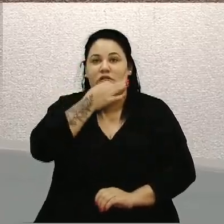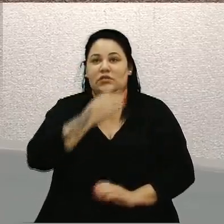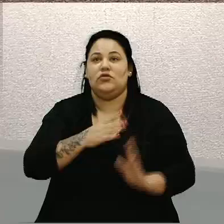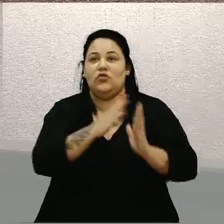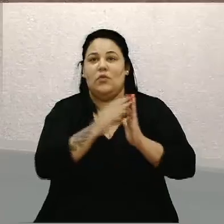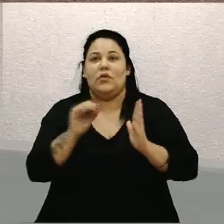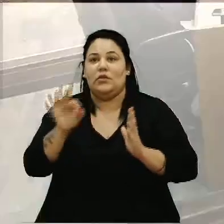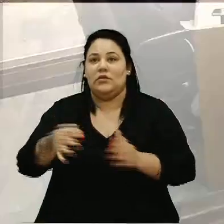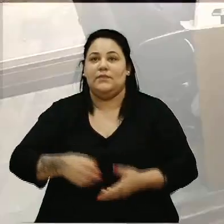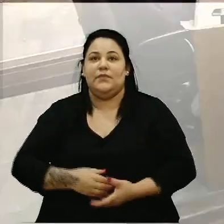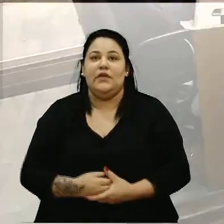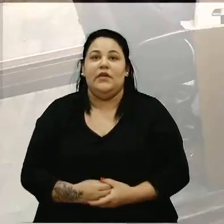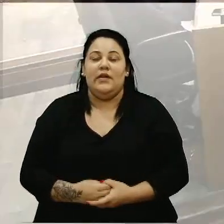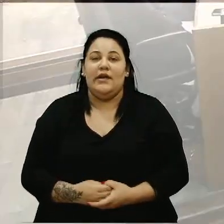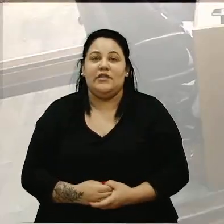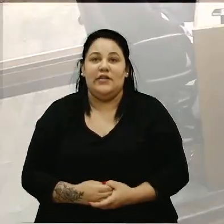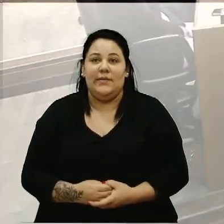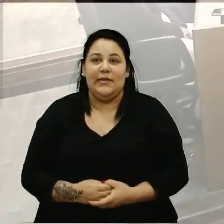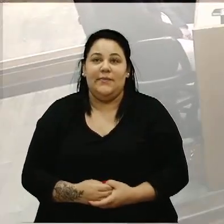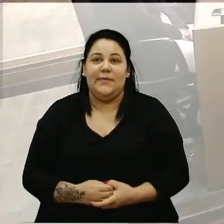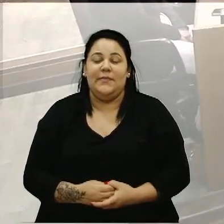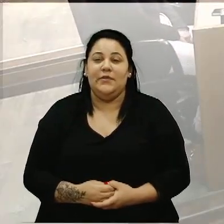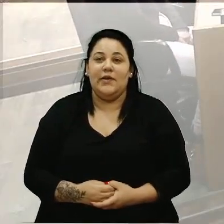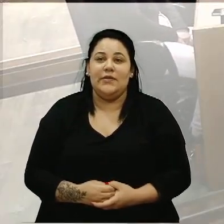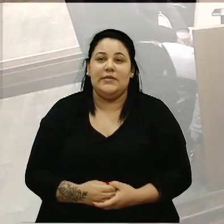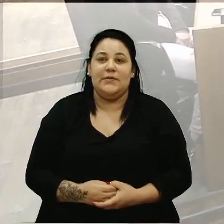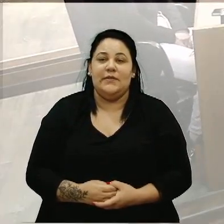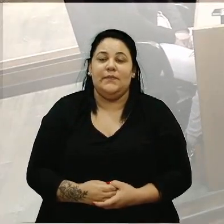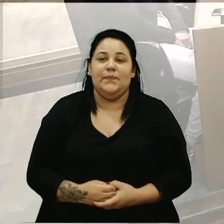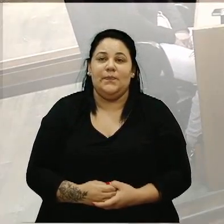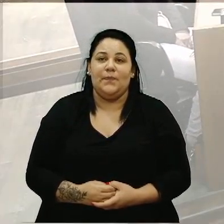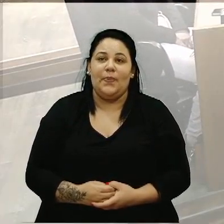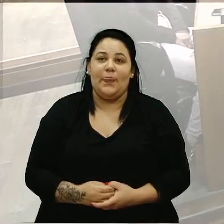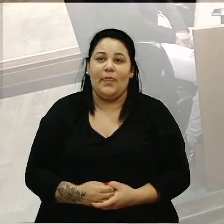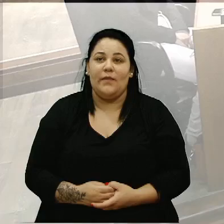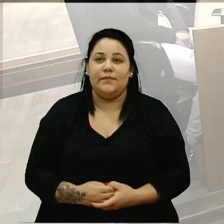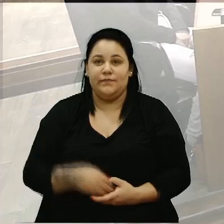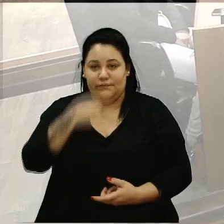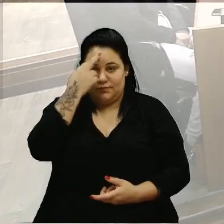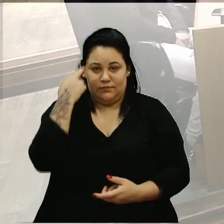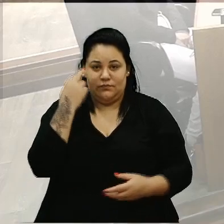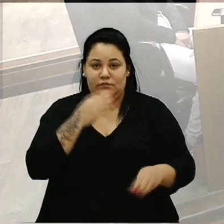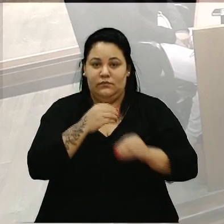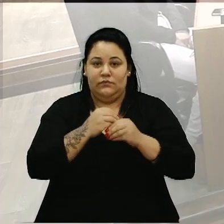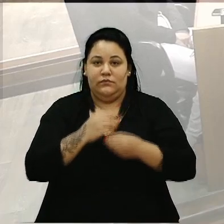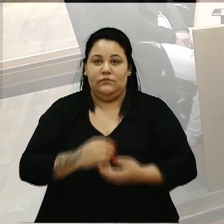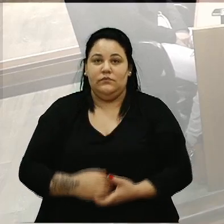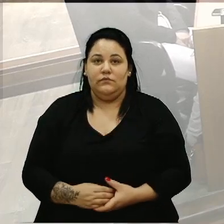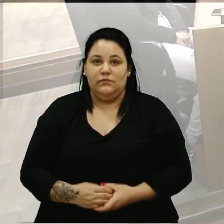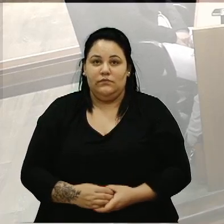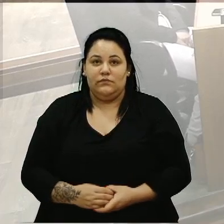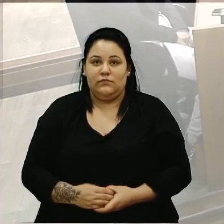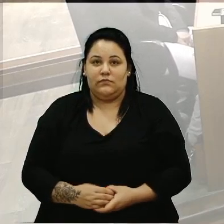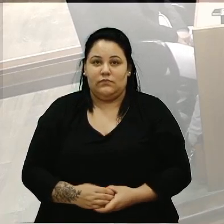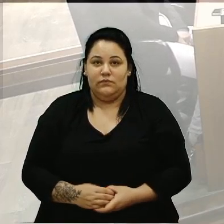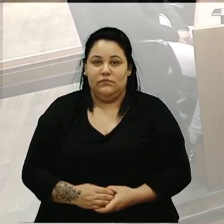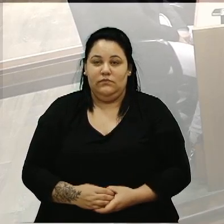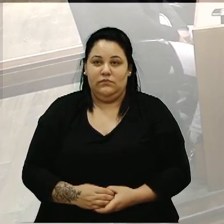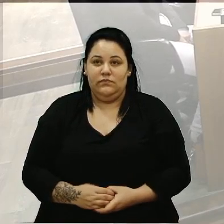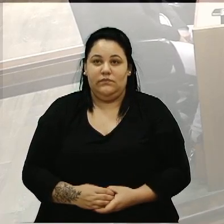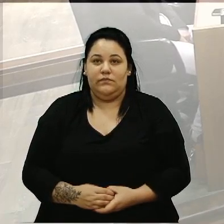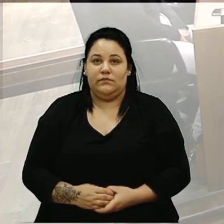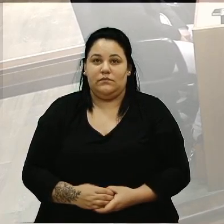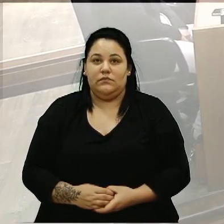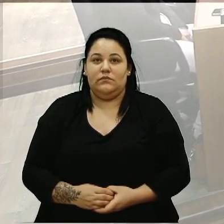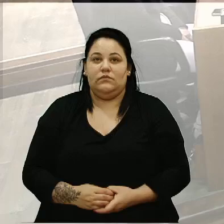Obrigado, vereador. Muito obrigada, vereador Scalco. Vereador Rafael, seu à parte. Vereadora Gladys, e aqui